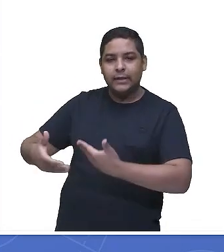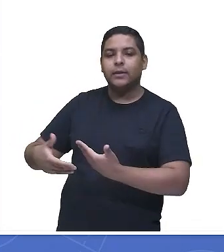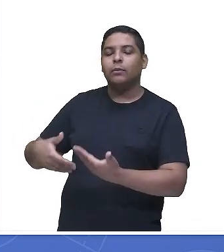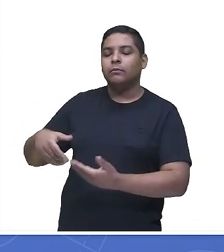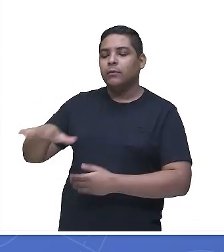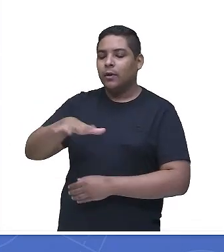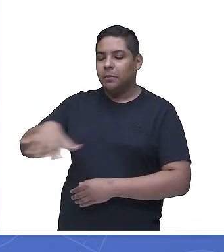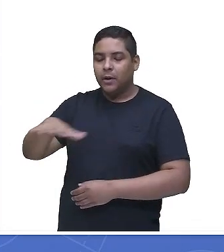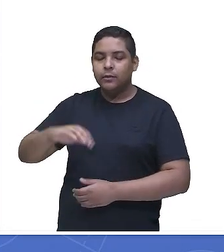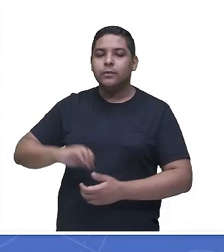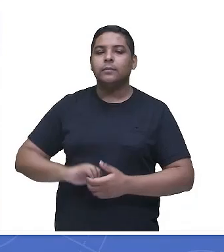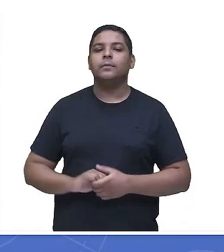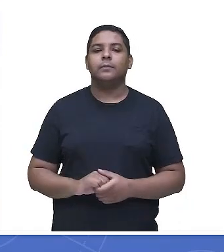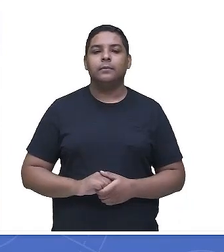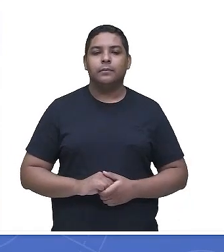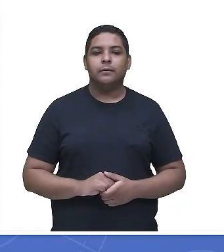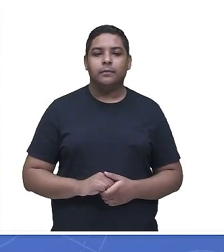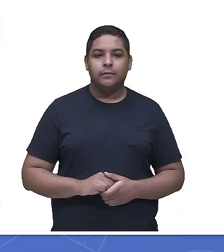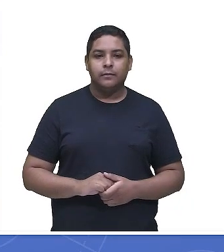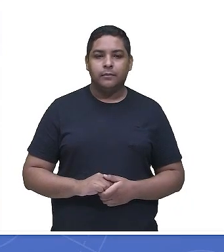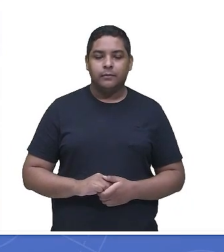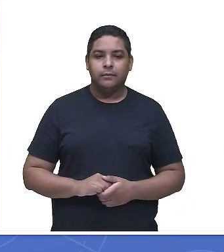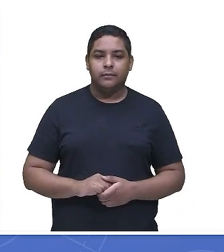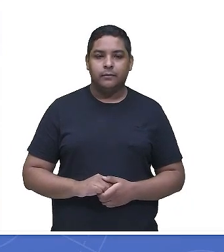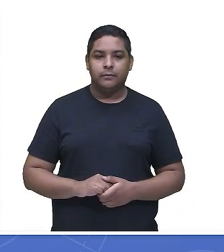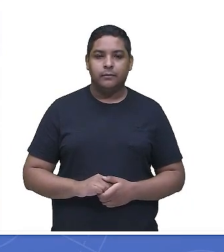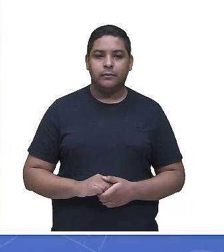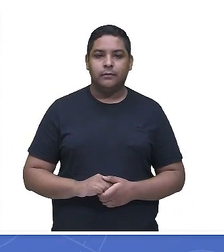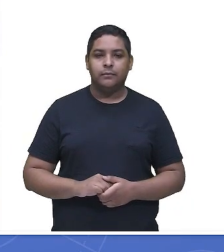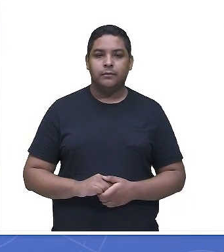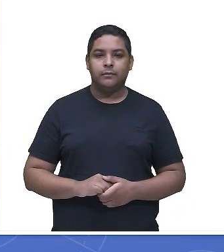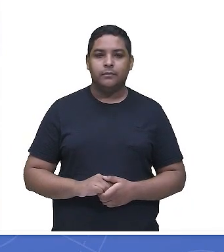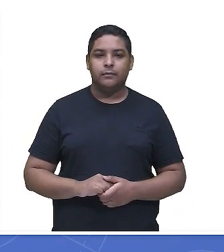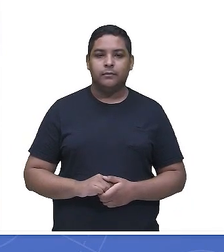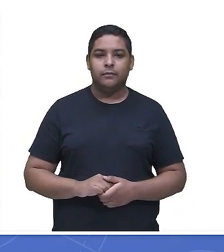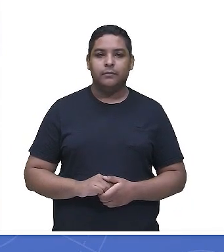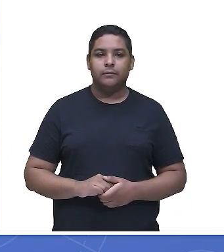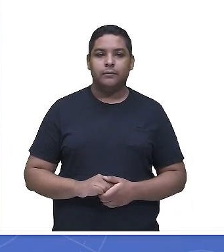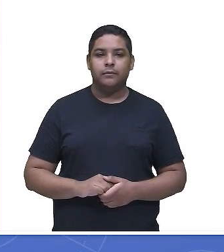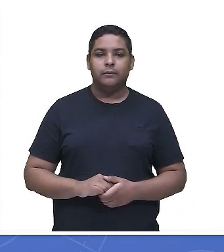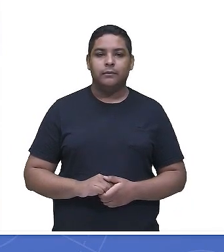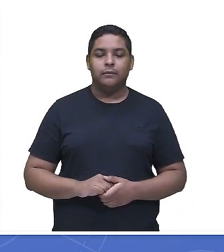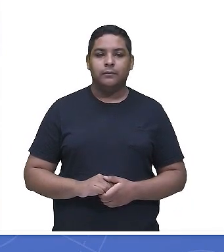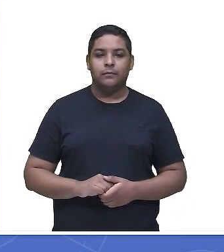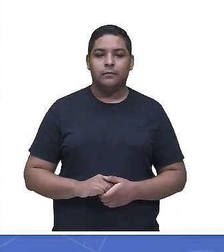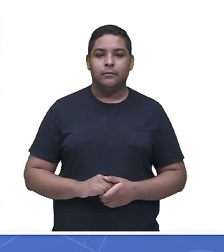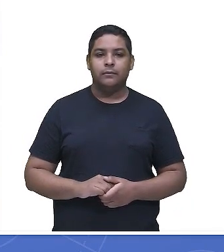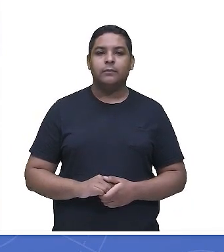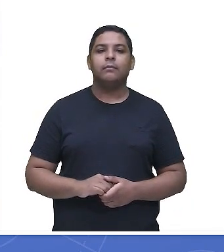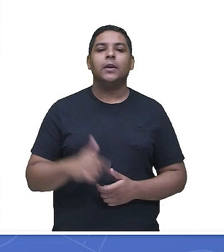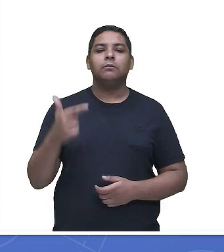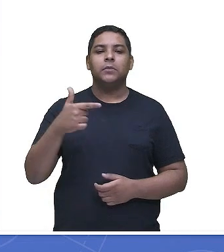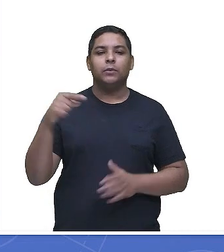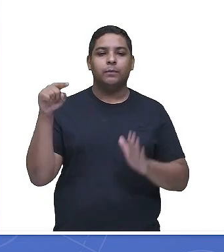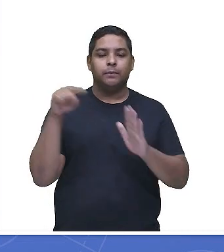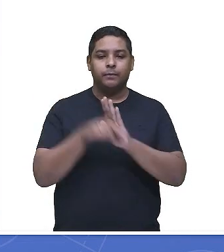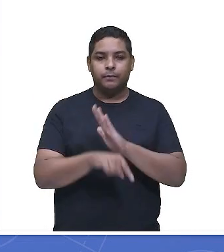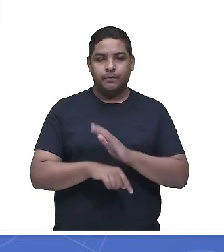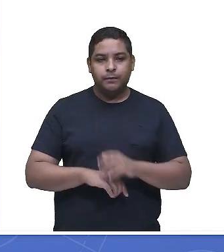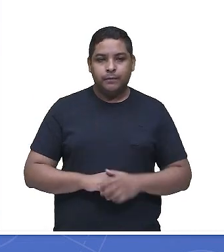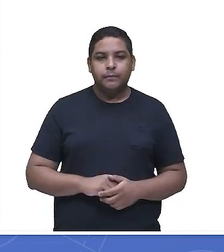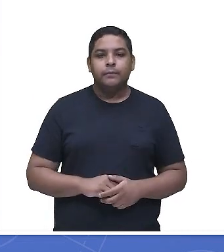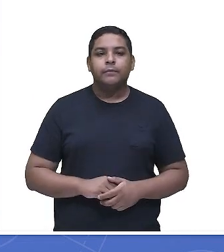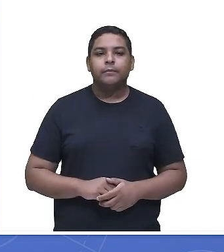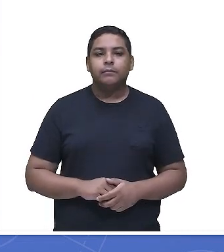a capacidade. Vamos lá, o nosso gabarito, irritabilidade. Beleza, vamos para a segunda questão? Eu não vi